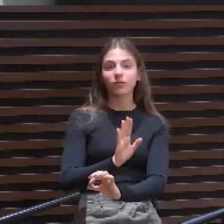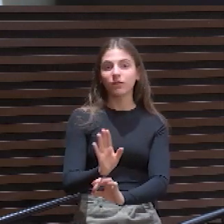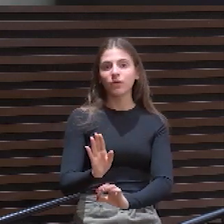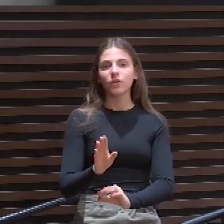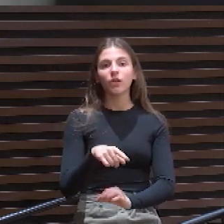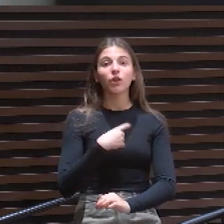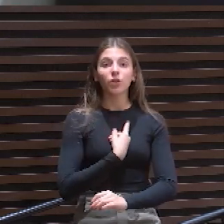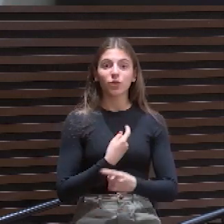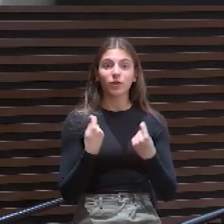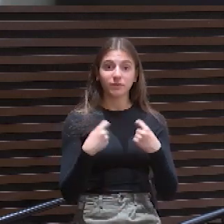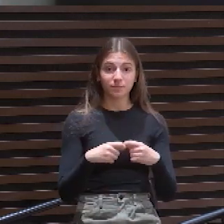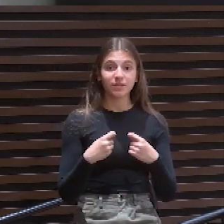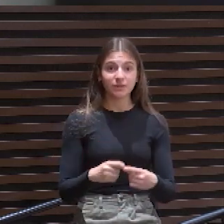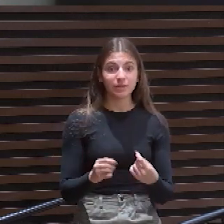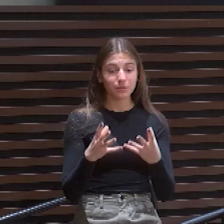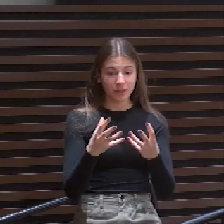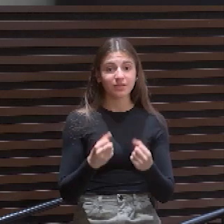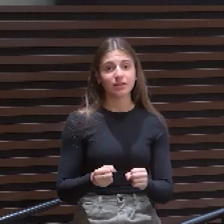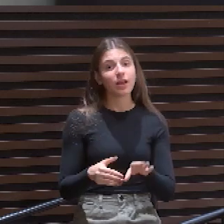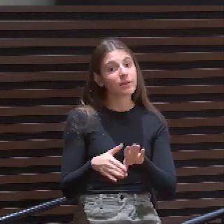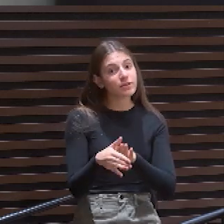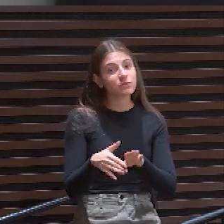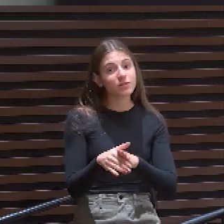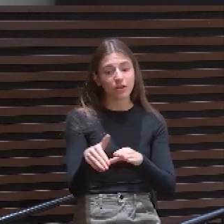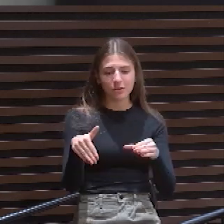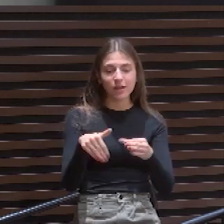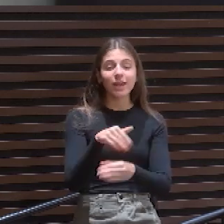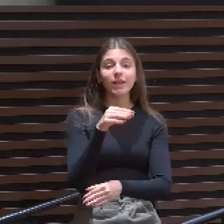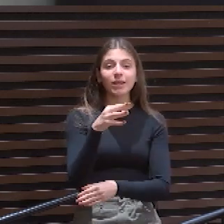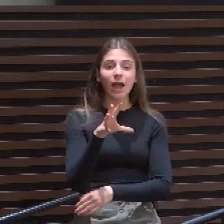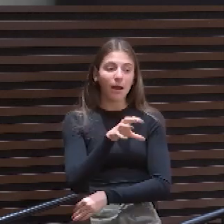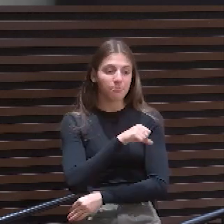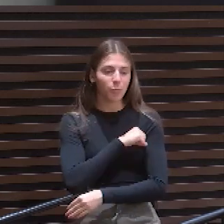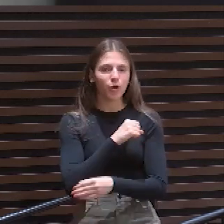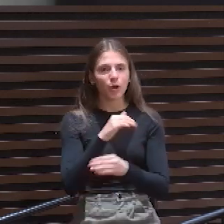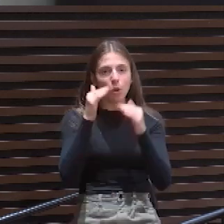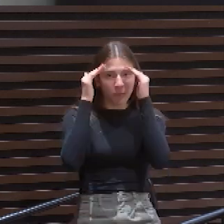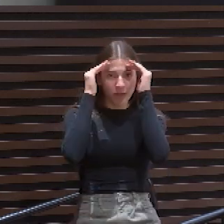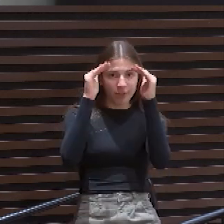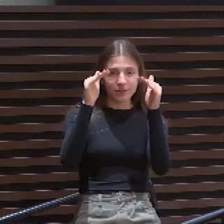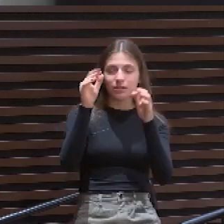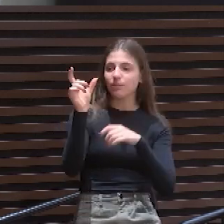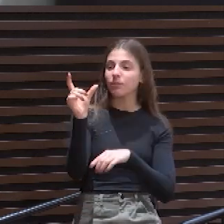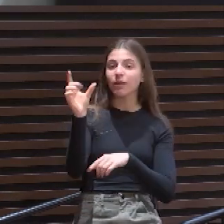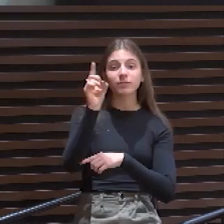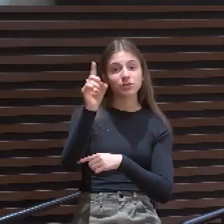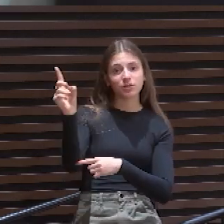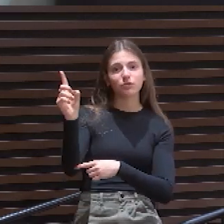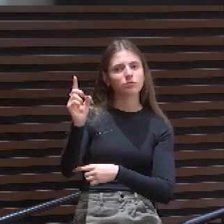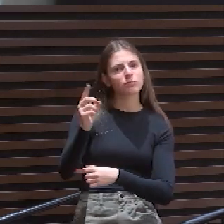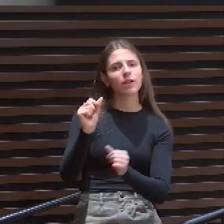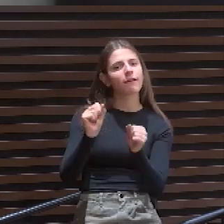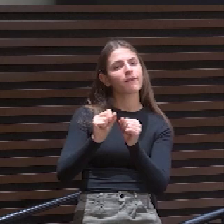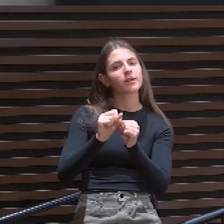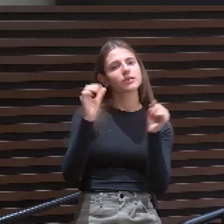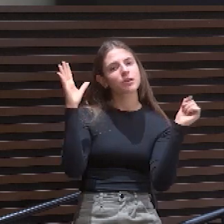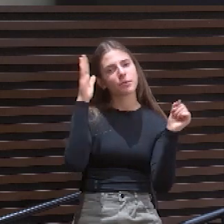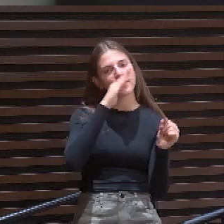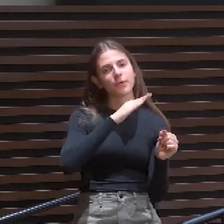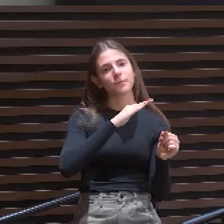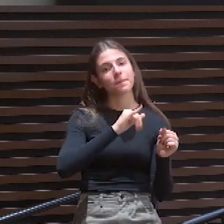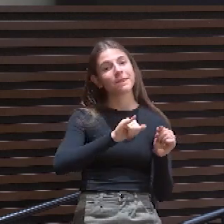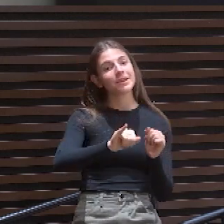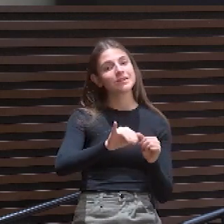te admoestando em amor, ele não está fazendo maledicência. Se a